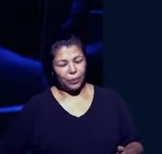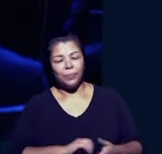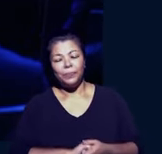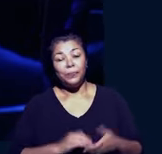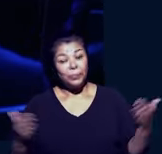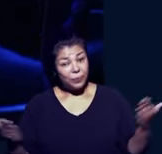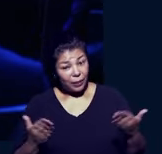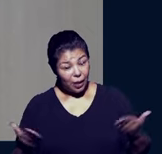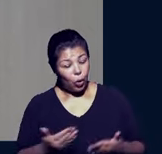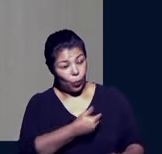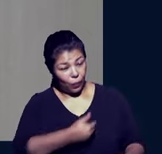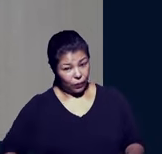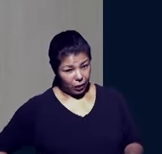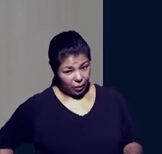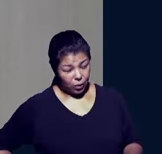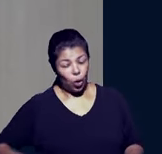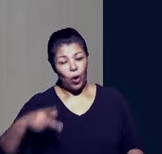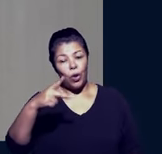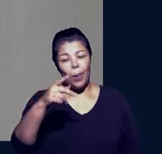Pará